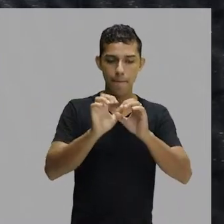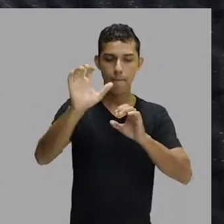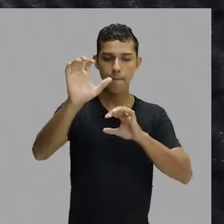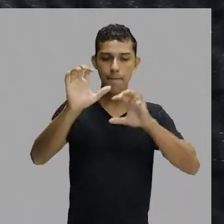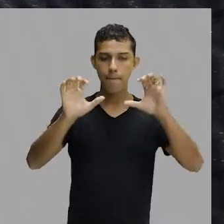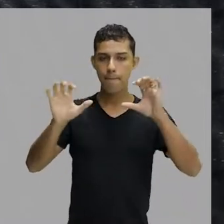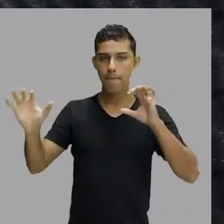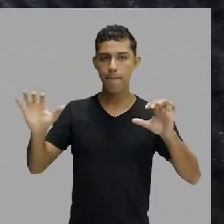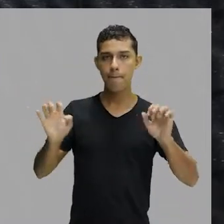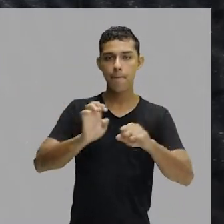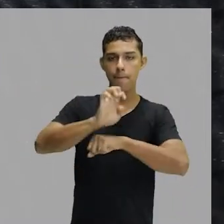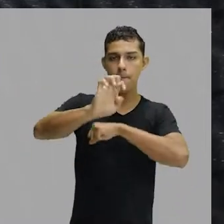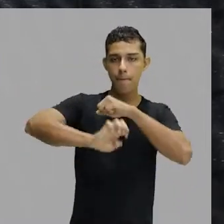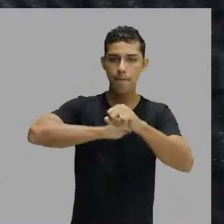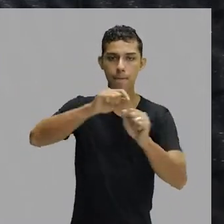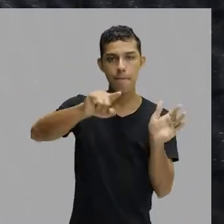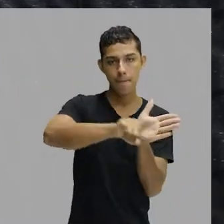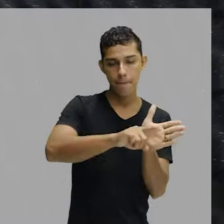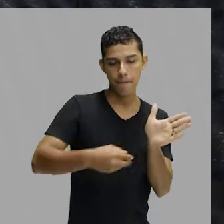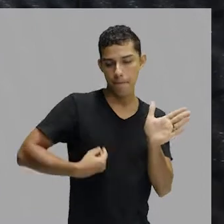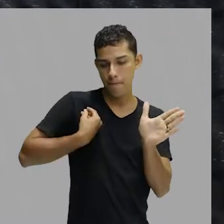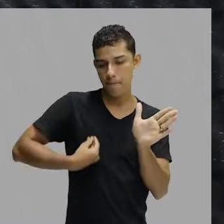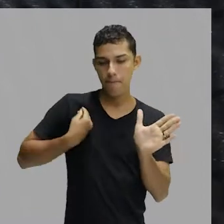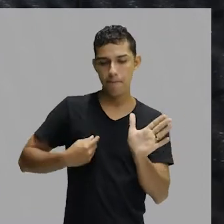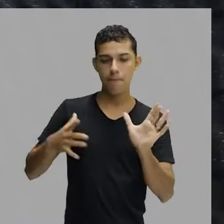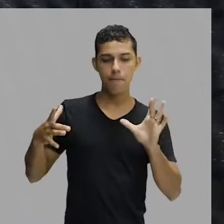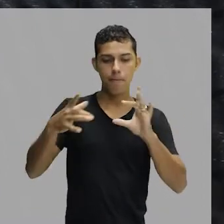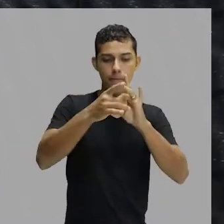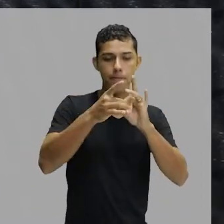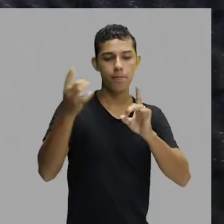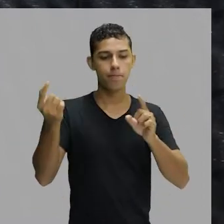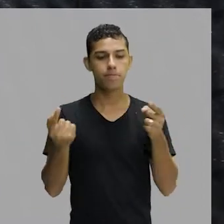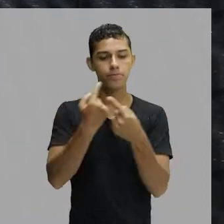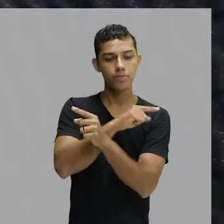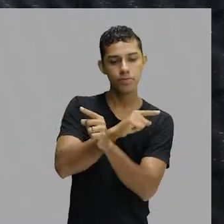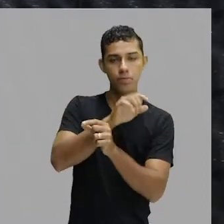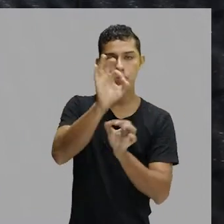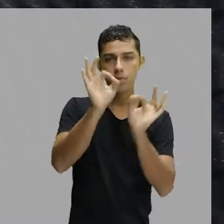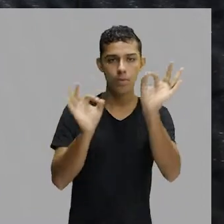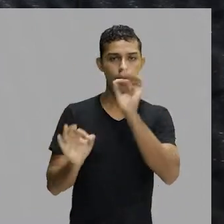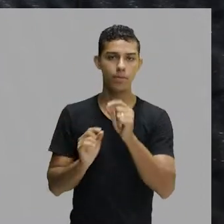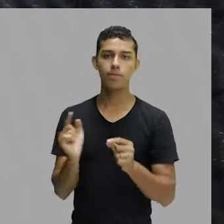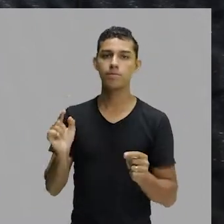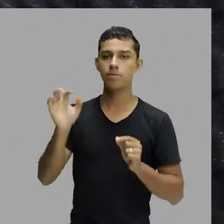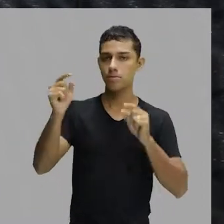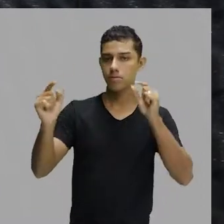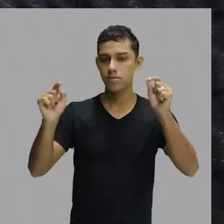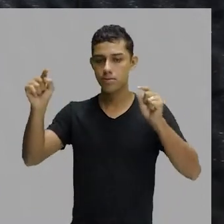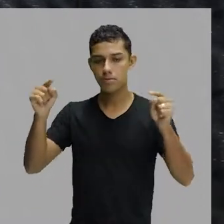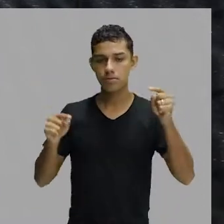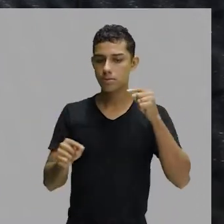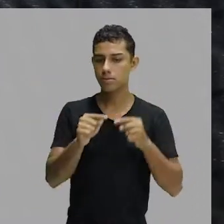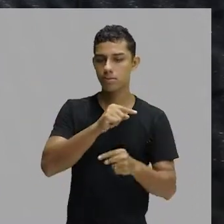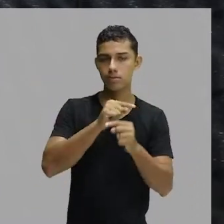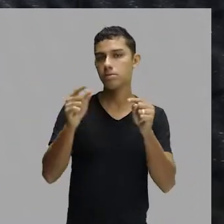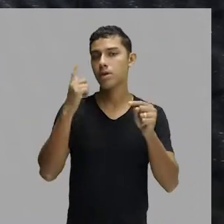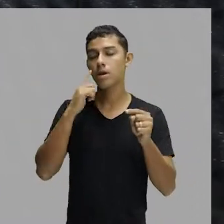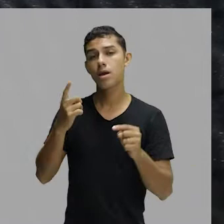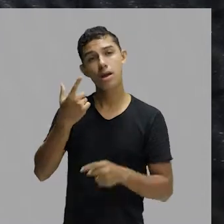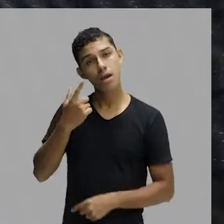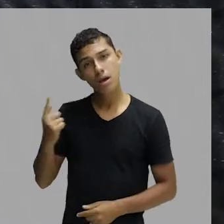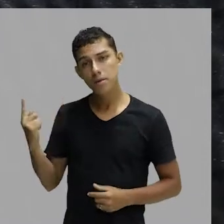dos elétrons presentes nas ligações. Então, na verdade, quando a gente olha assim, a